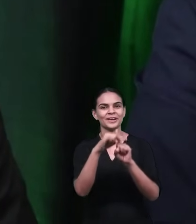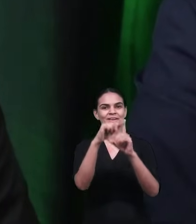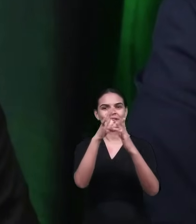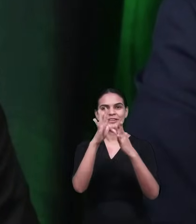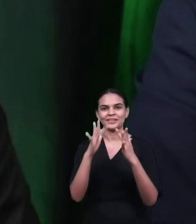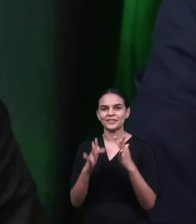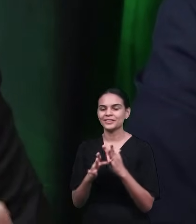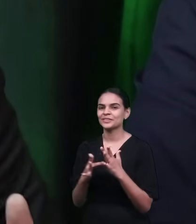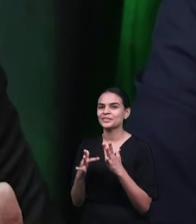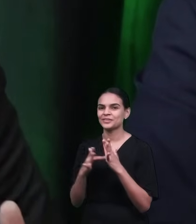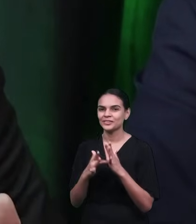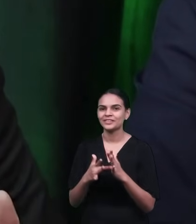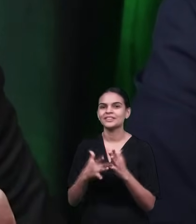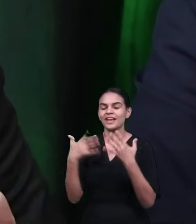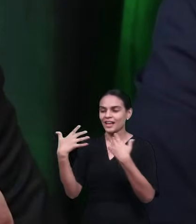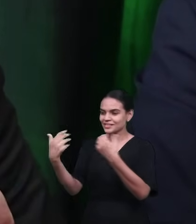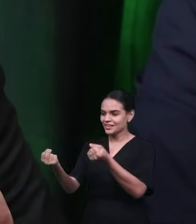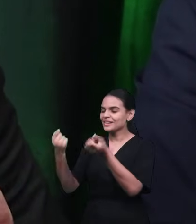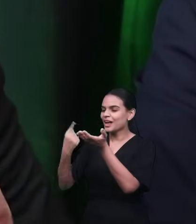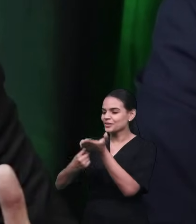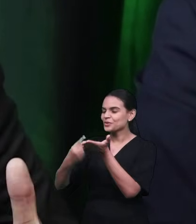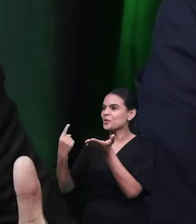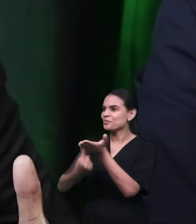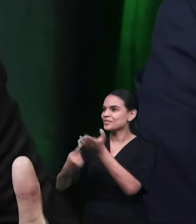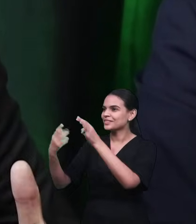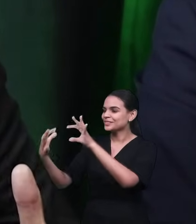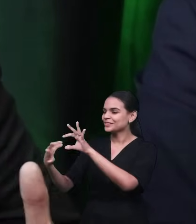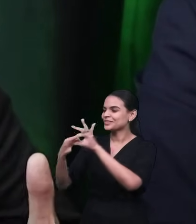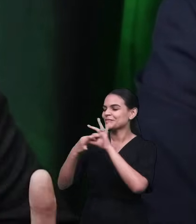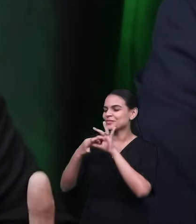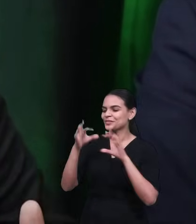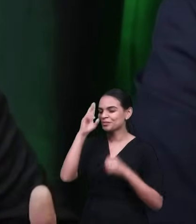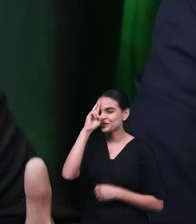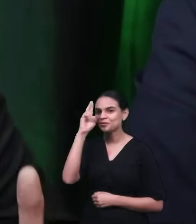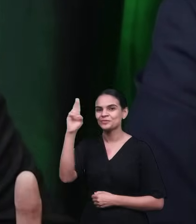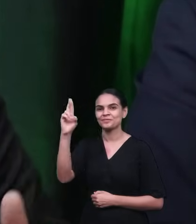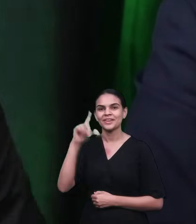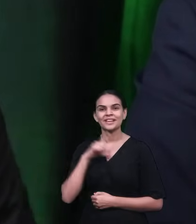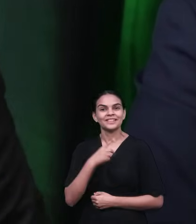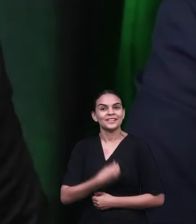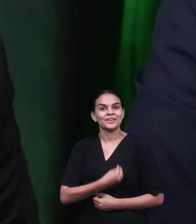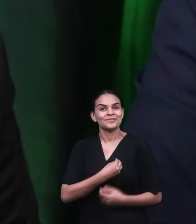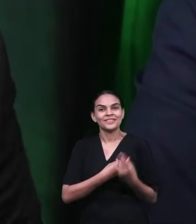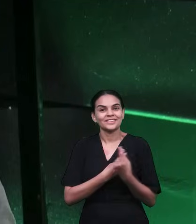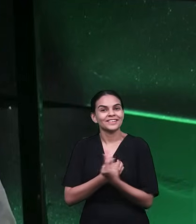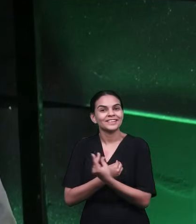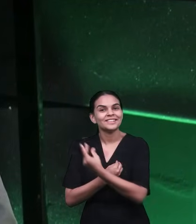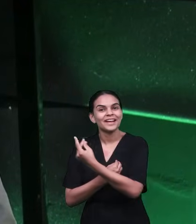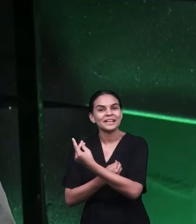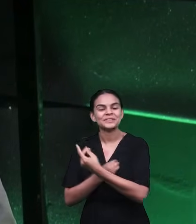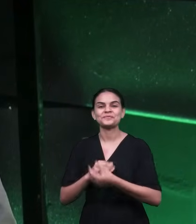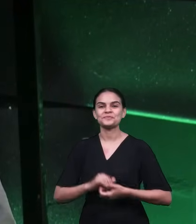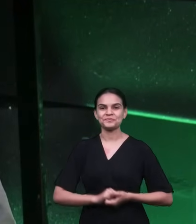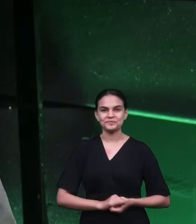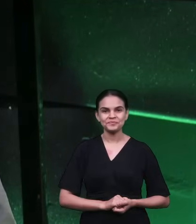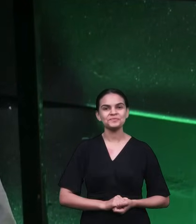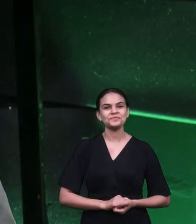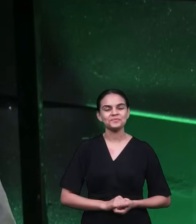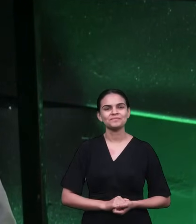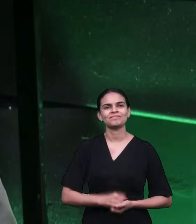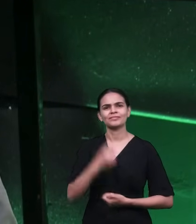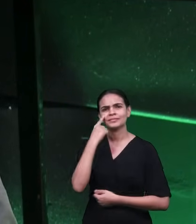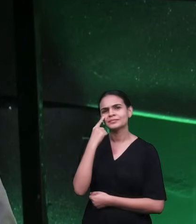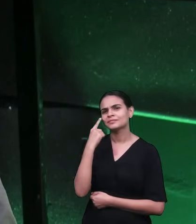fé dessa aliança dada, né, para que agora tenha vida e vida em abundância. É interessante isso, né, pastor Tiago,